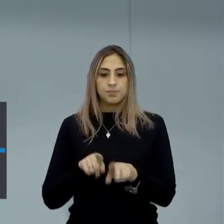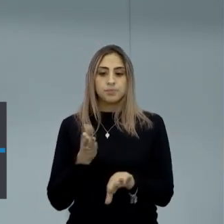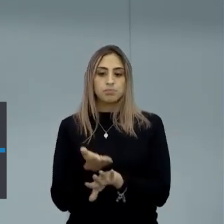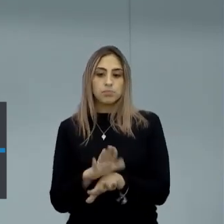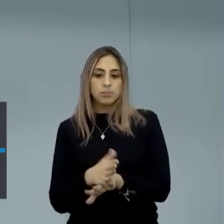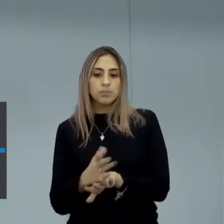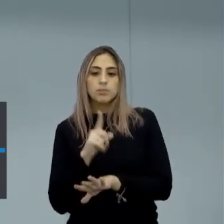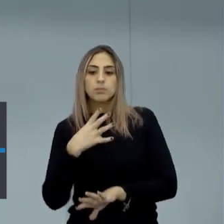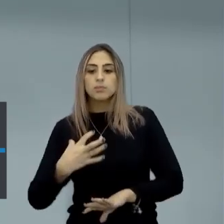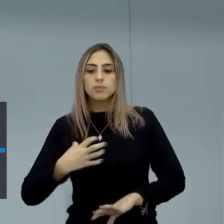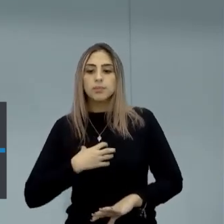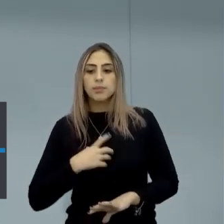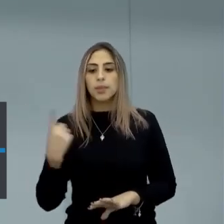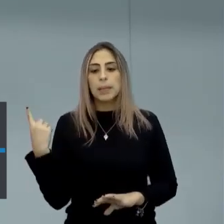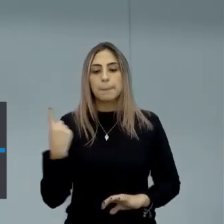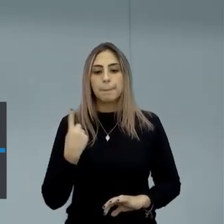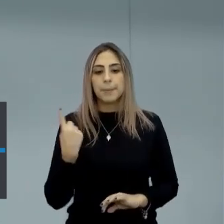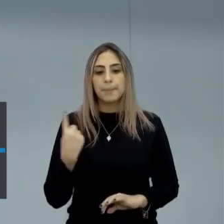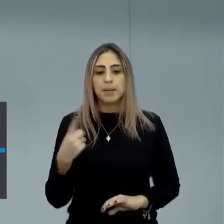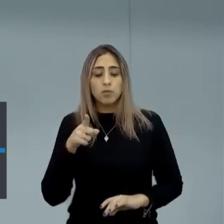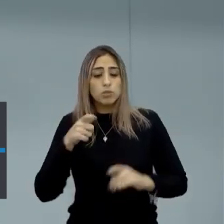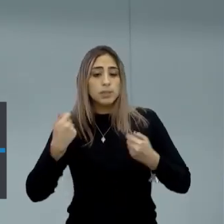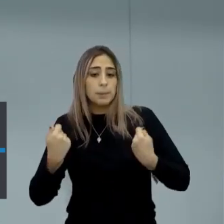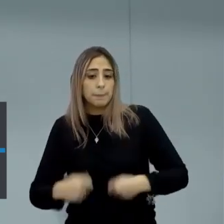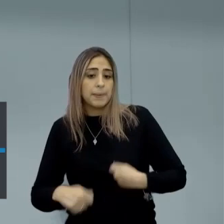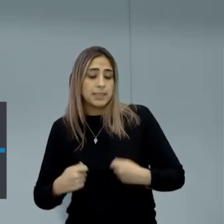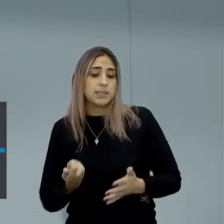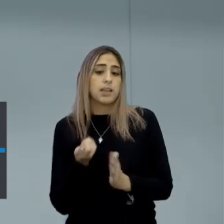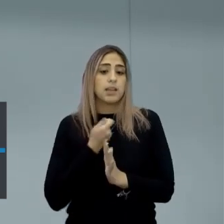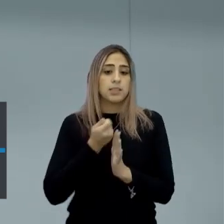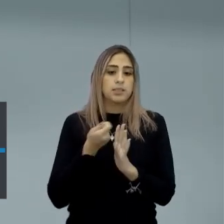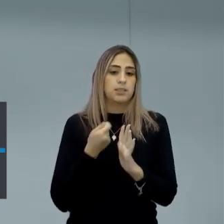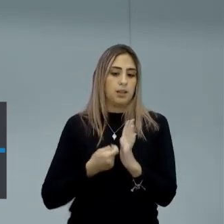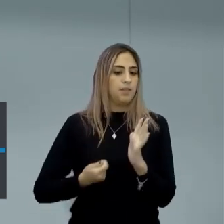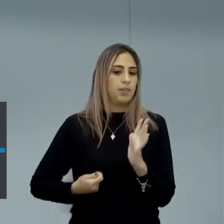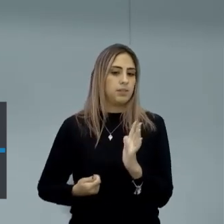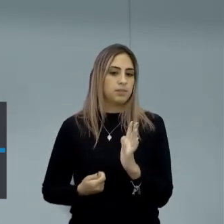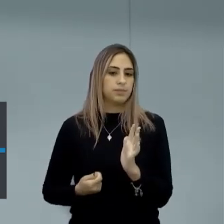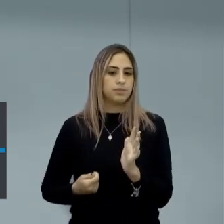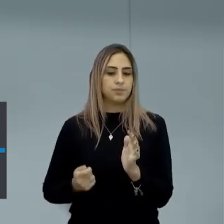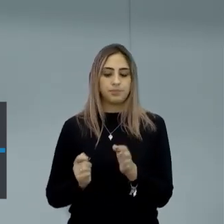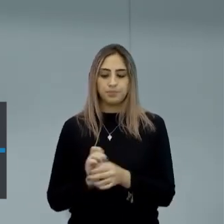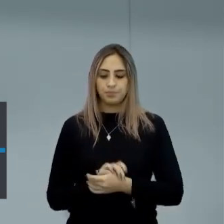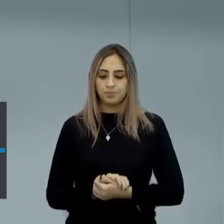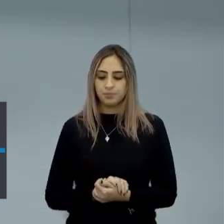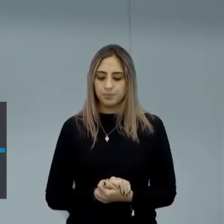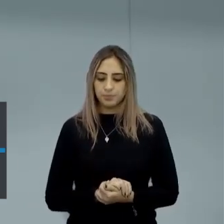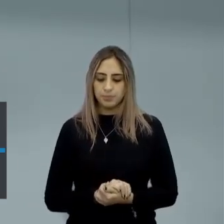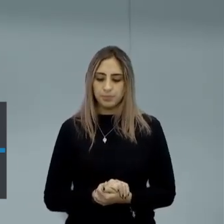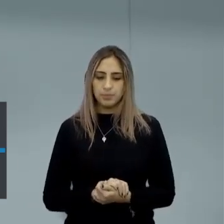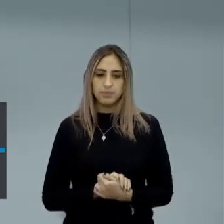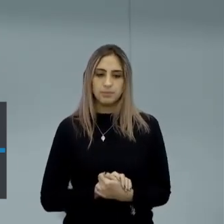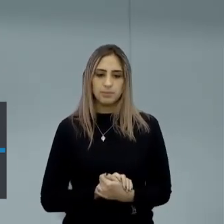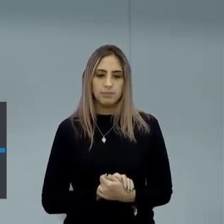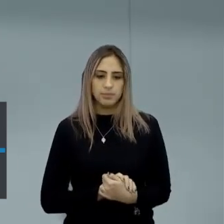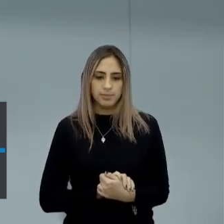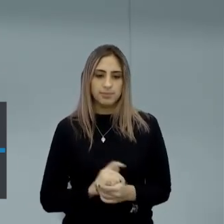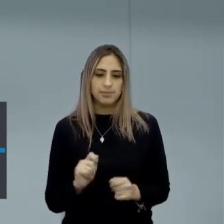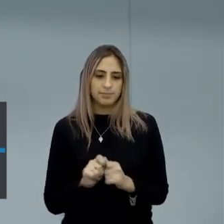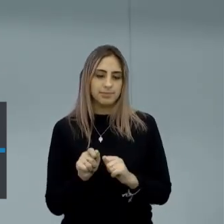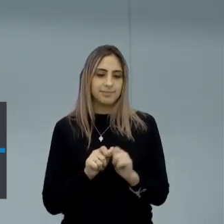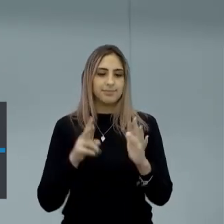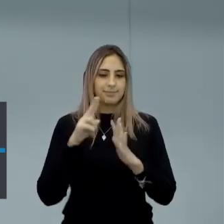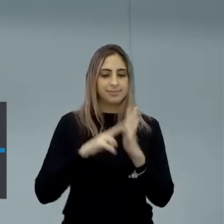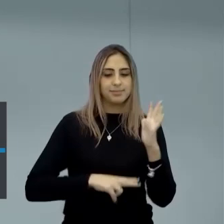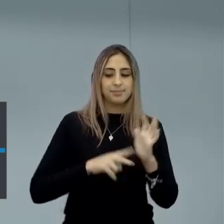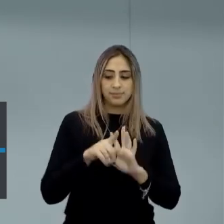no sentido de, primeiro, você precisa escrever, né? É isso que eu vou confirmar, né? A gente faz as leituras, mas a gente